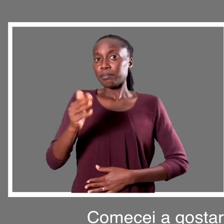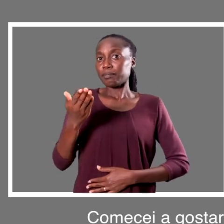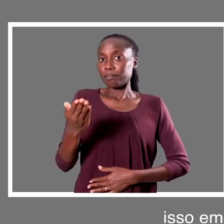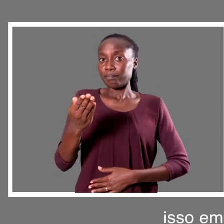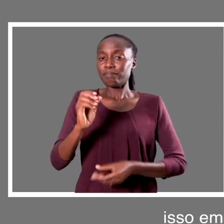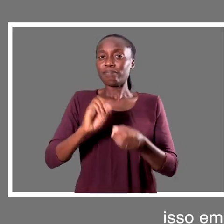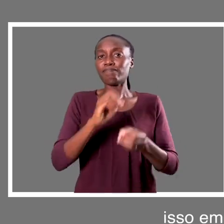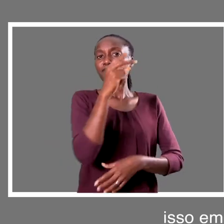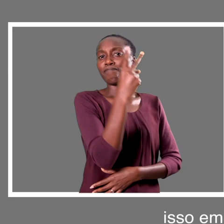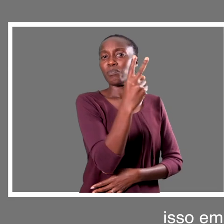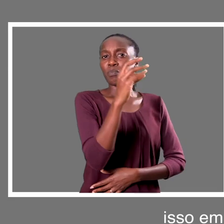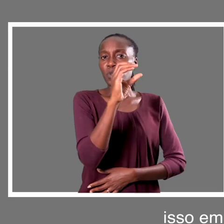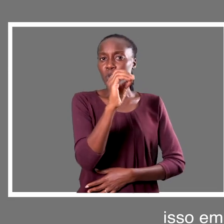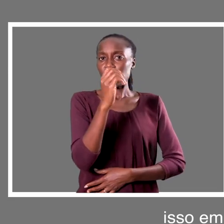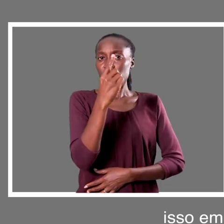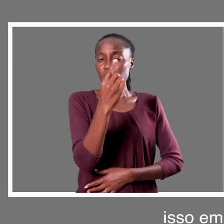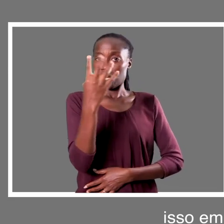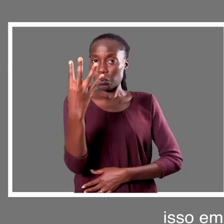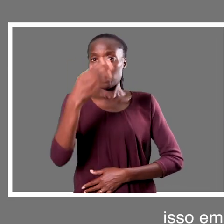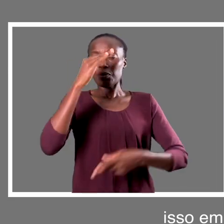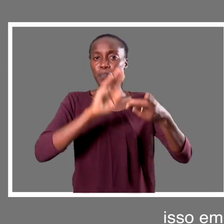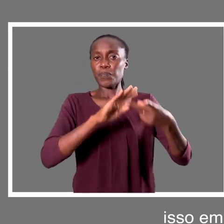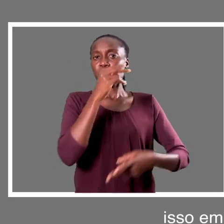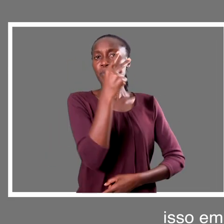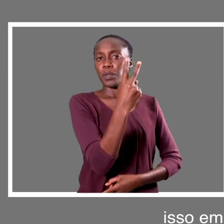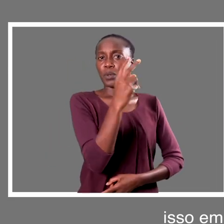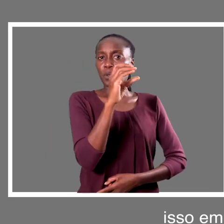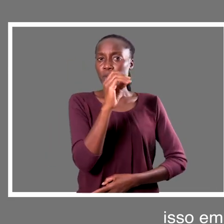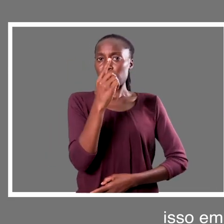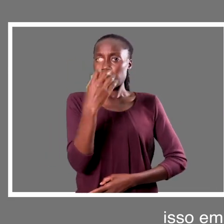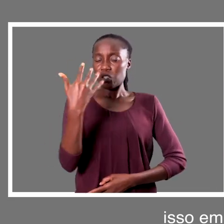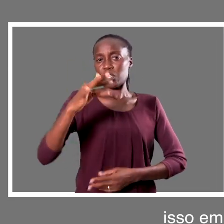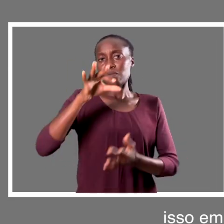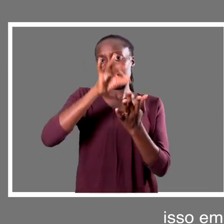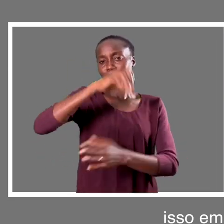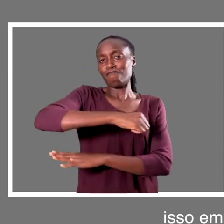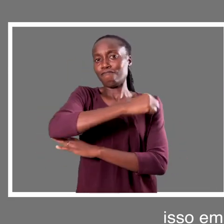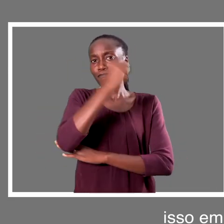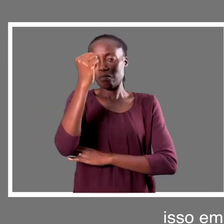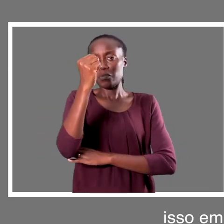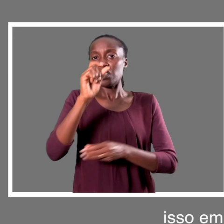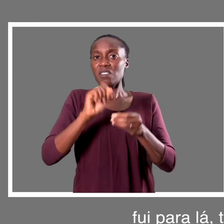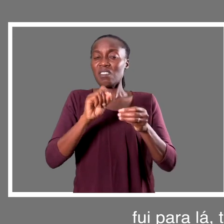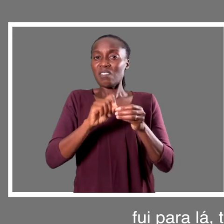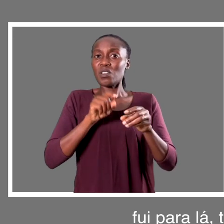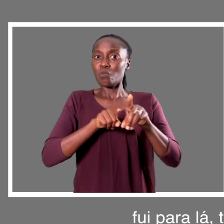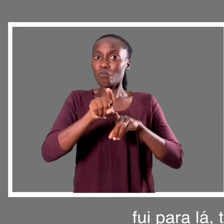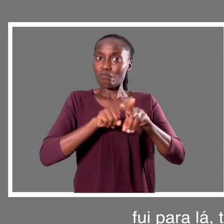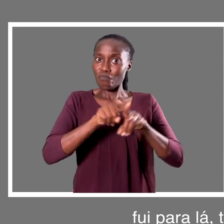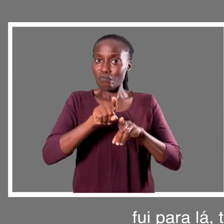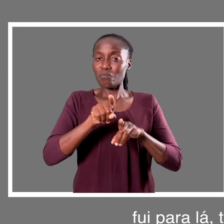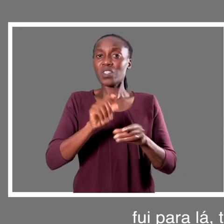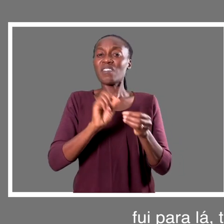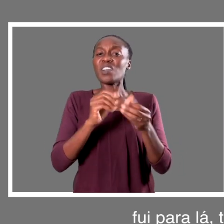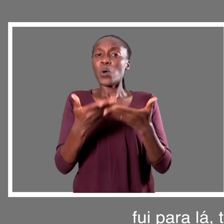Nova, isso em 2014. Exato. E em 2015 fui selecionada para os Jogos Escolares, fui para lá,